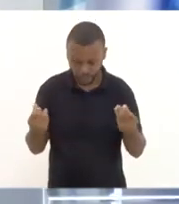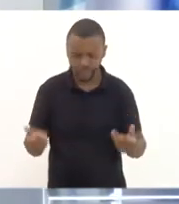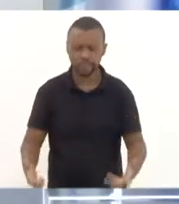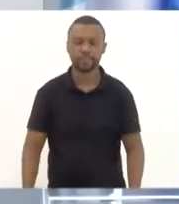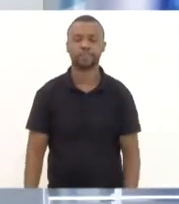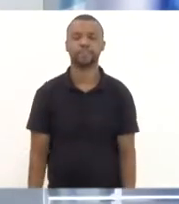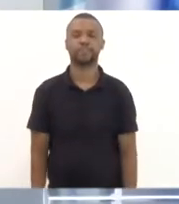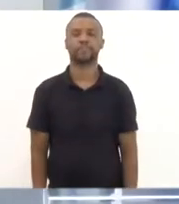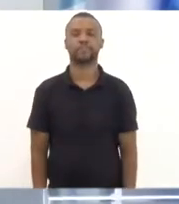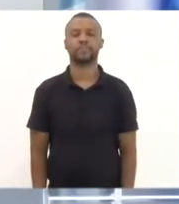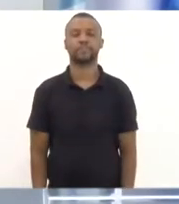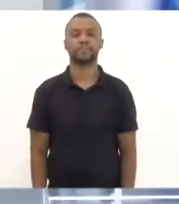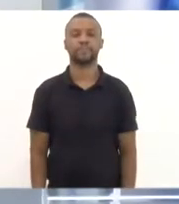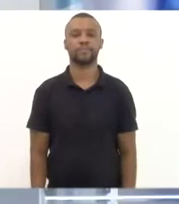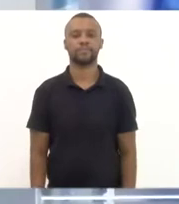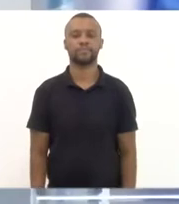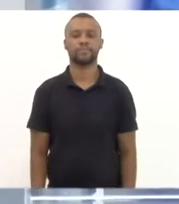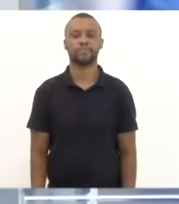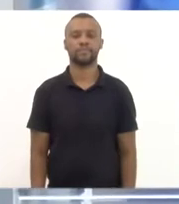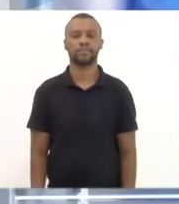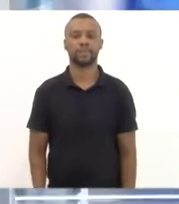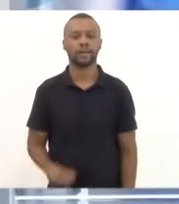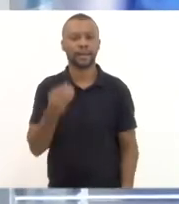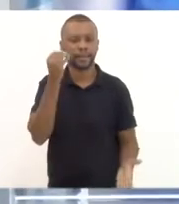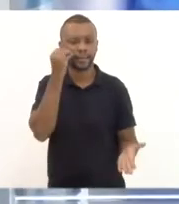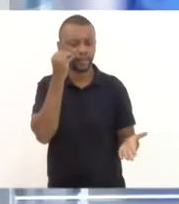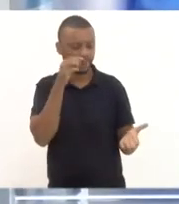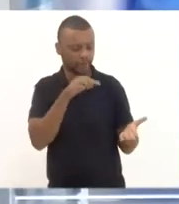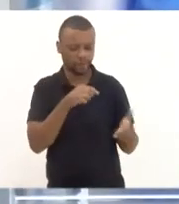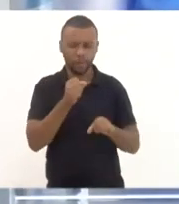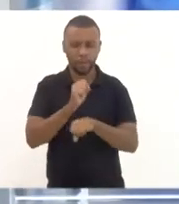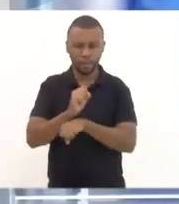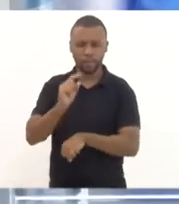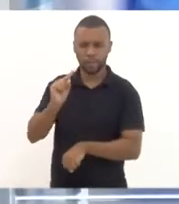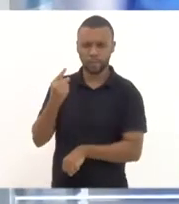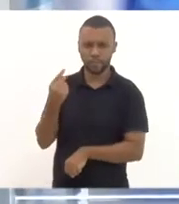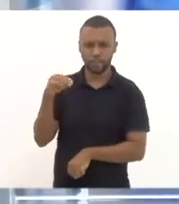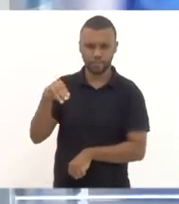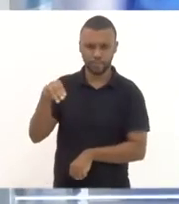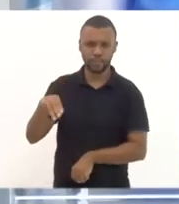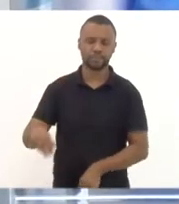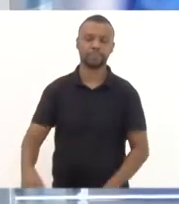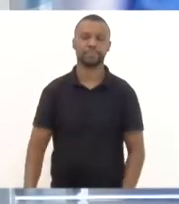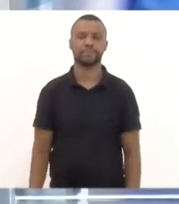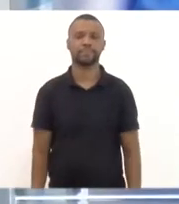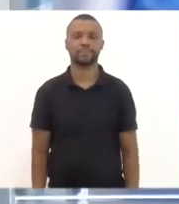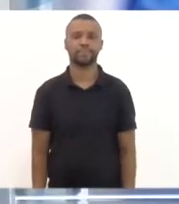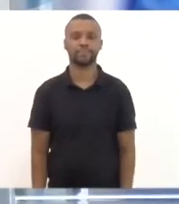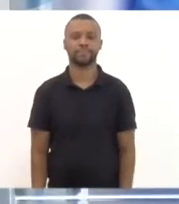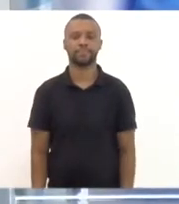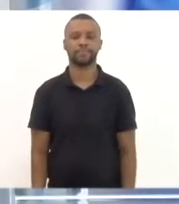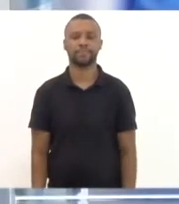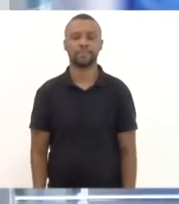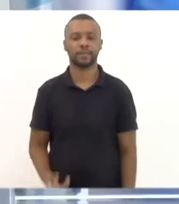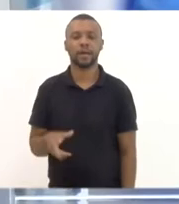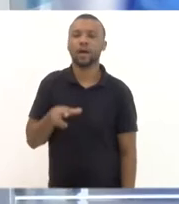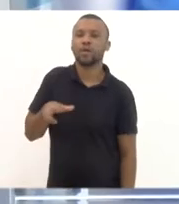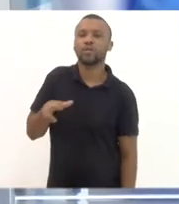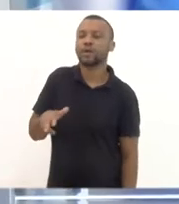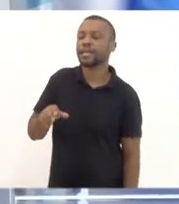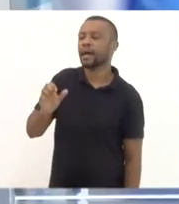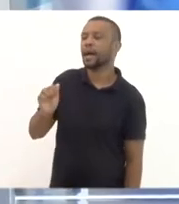aqui só assim ó E aí eu vou fazer aqui atrás que